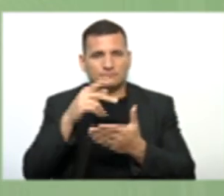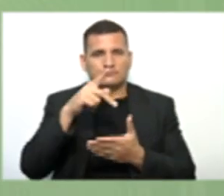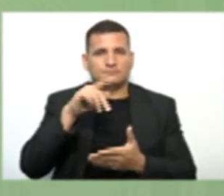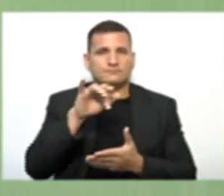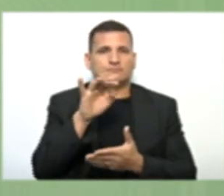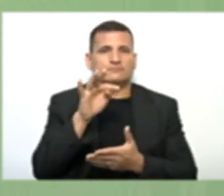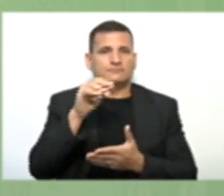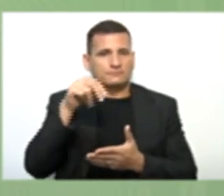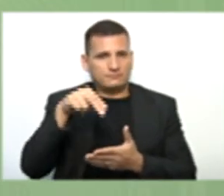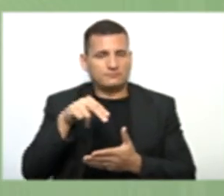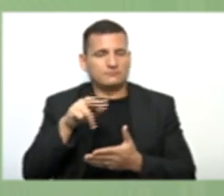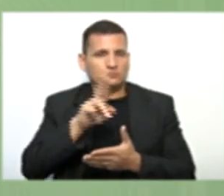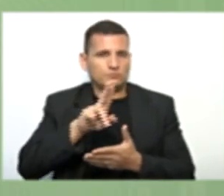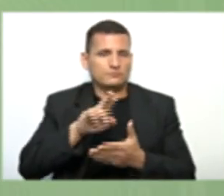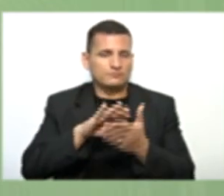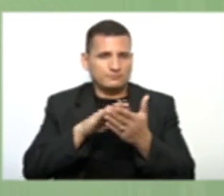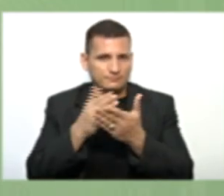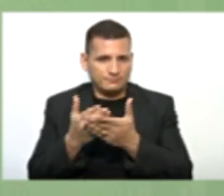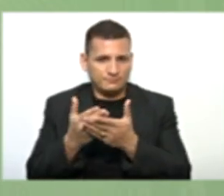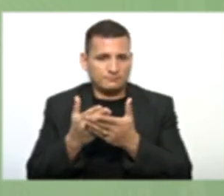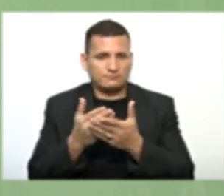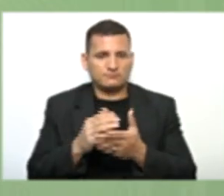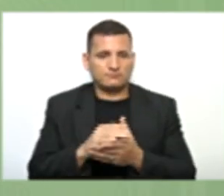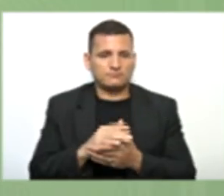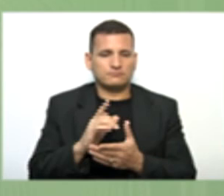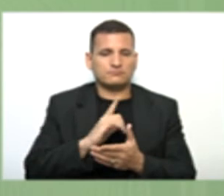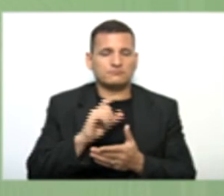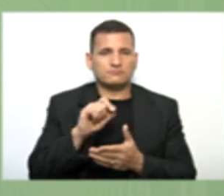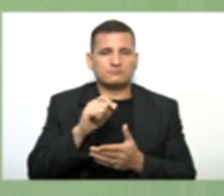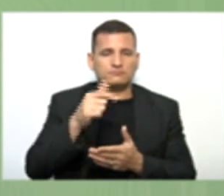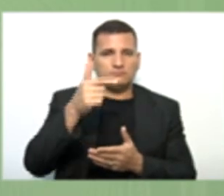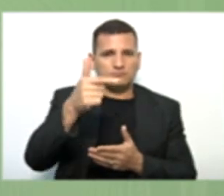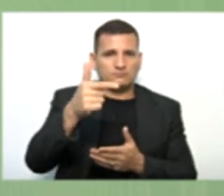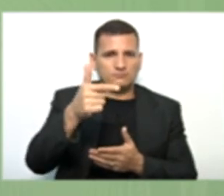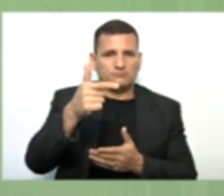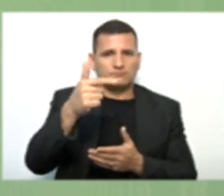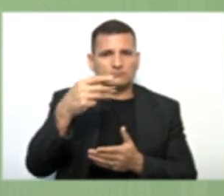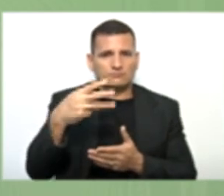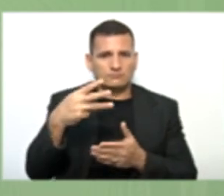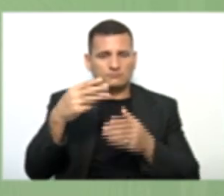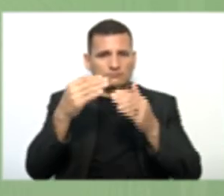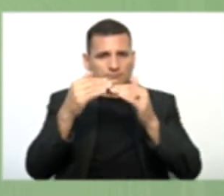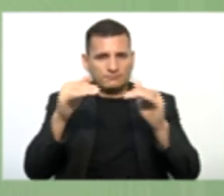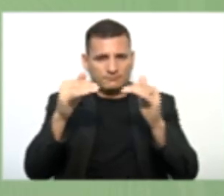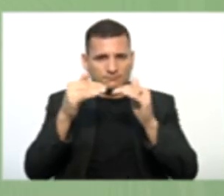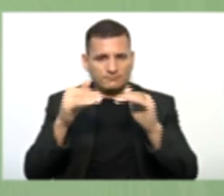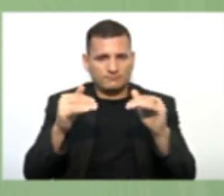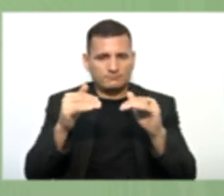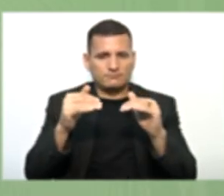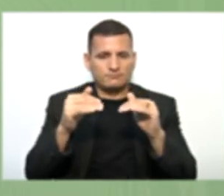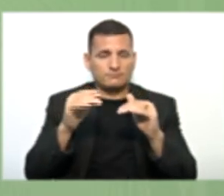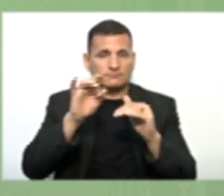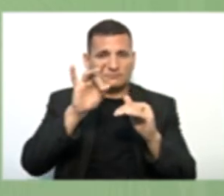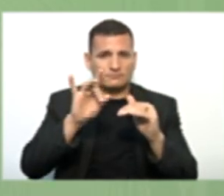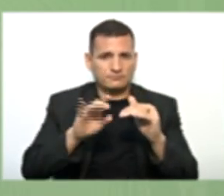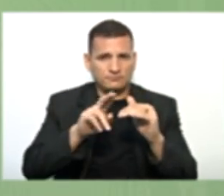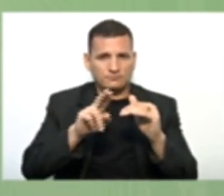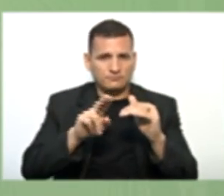Não sei se vocês se lembram disso. Então, repete as linhas 2 e 3, uma vez para cada nome na